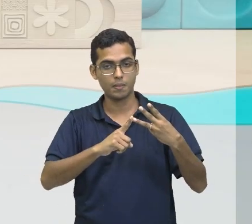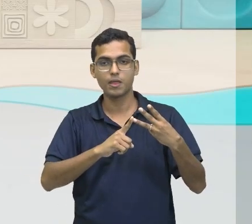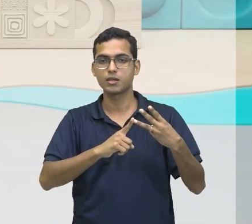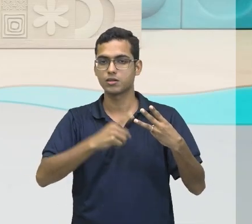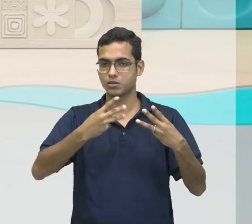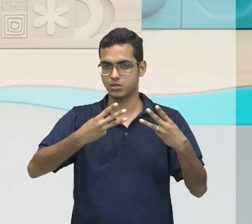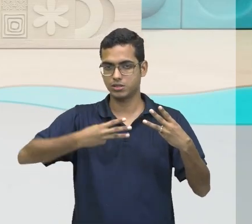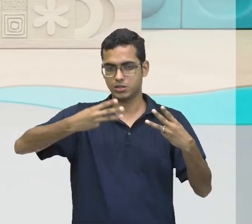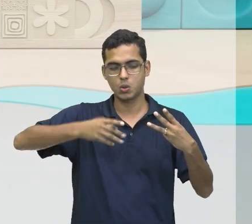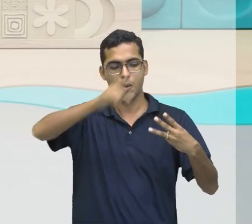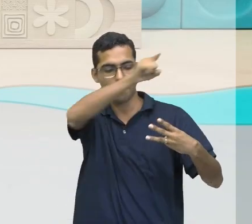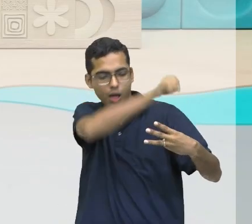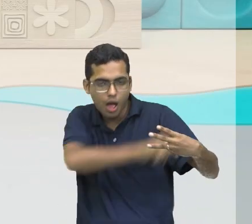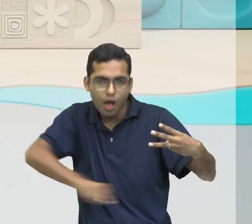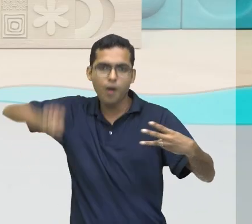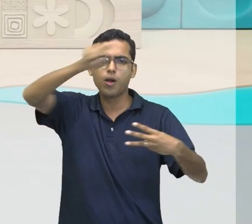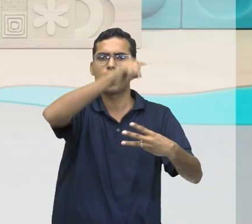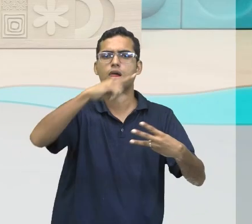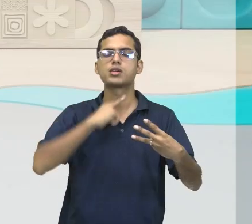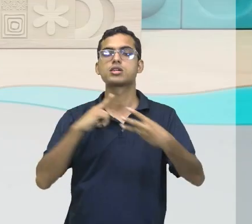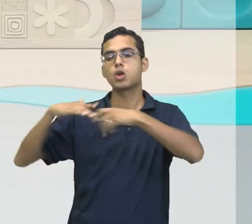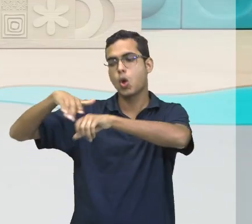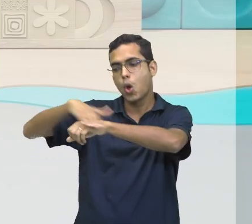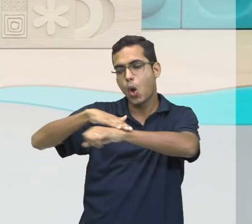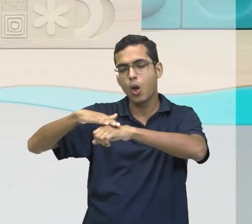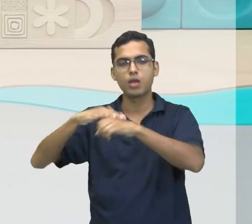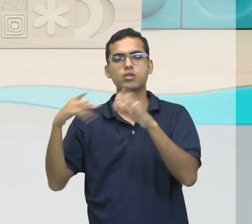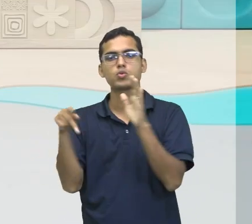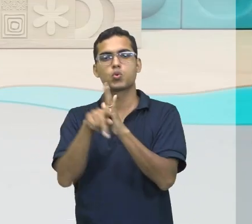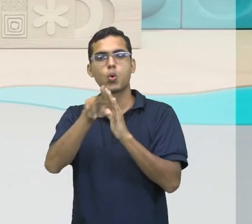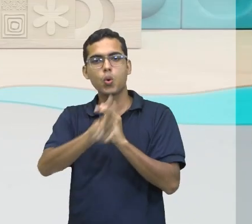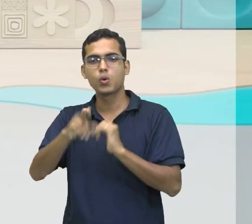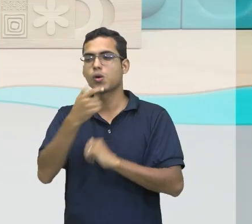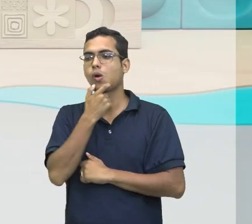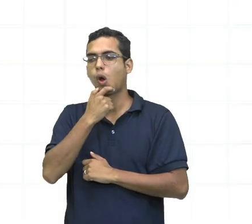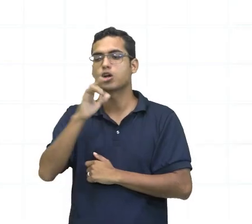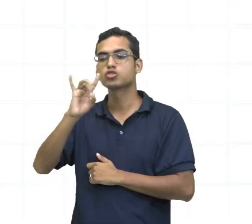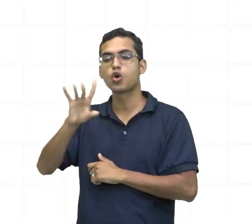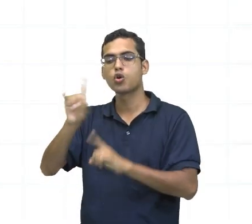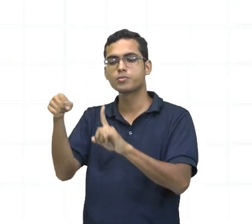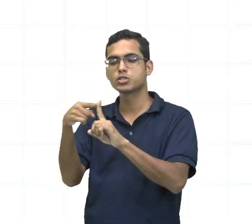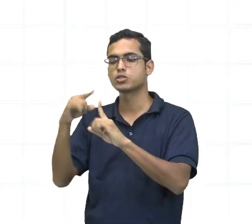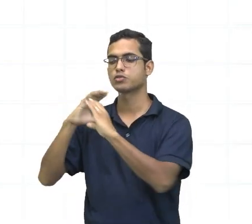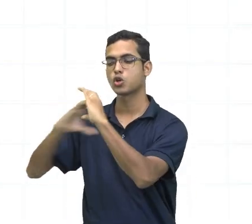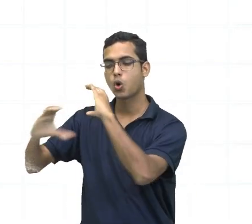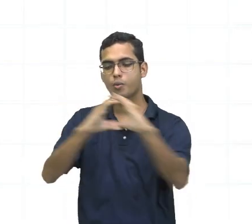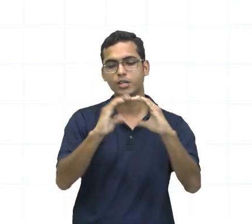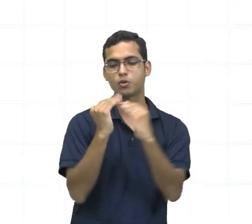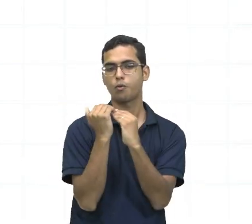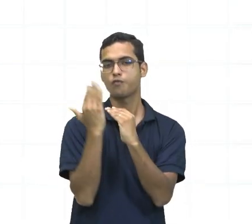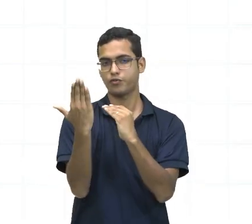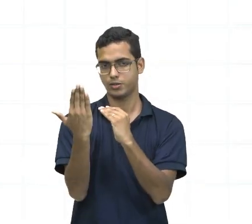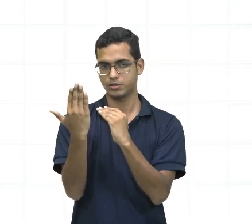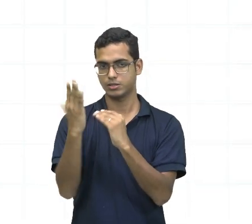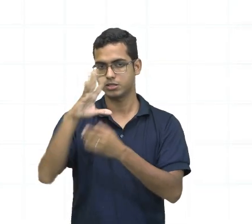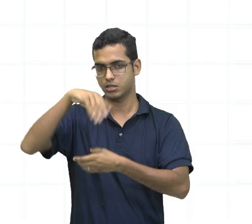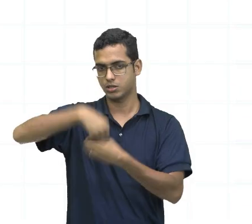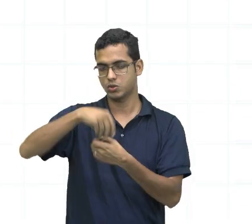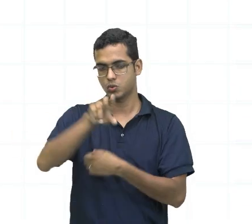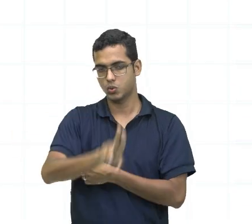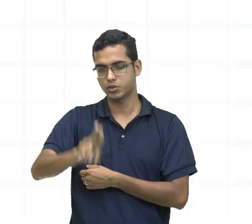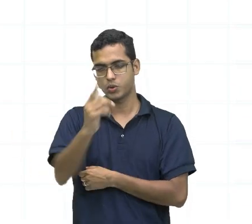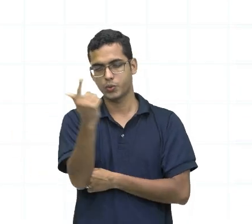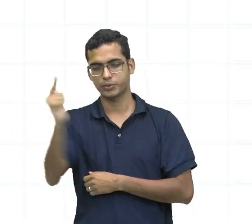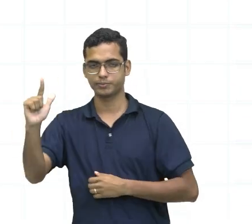Já falamos, então, dos círculos, agora a gente vai adentrar um conteúdo, olha só, que são os pontos cardeais em língua inglesa. Então, cardinal points,